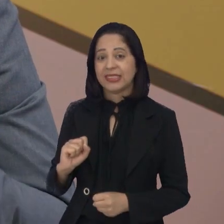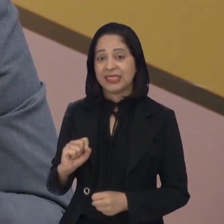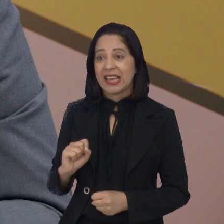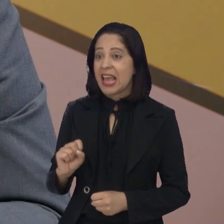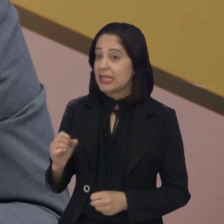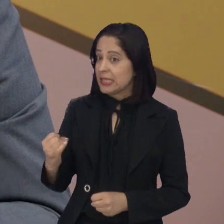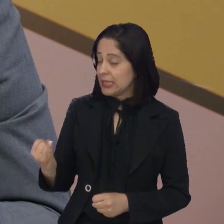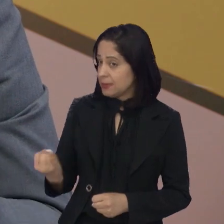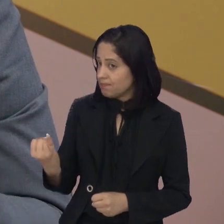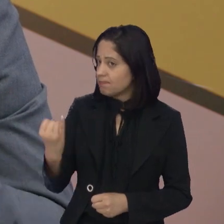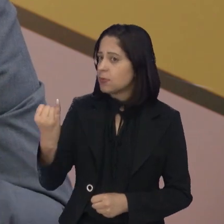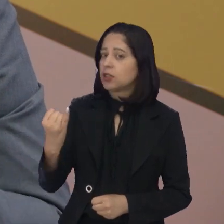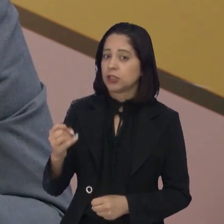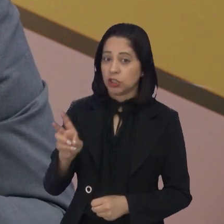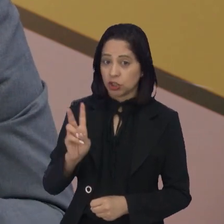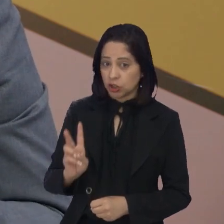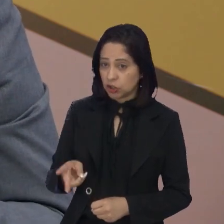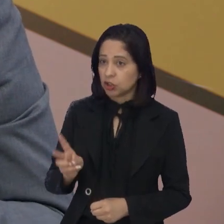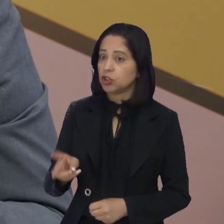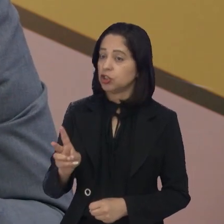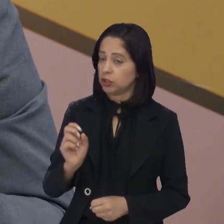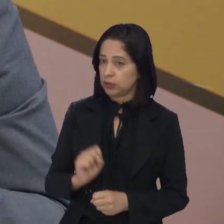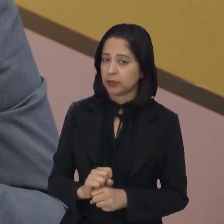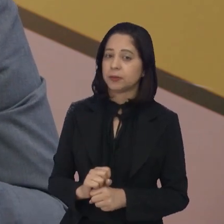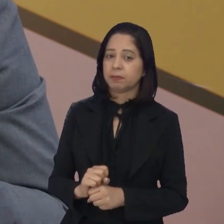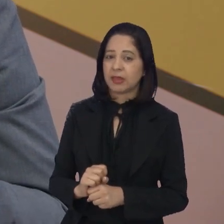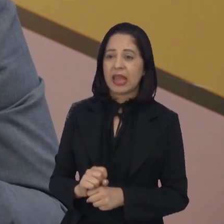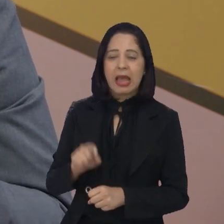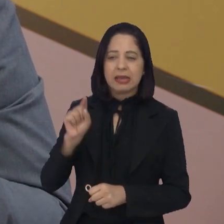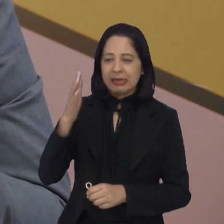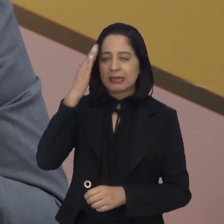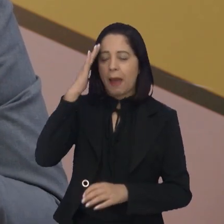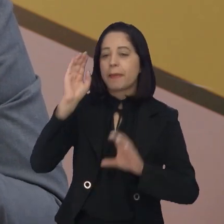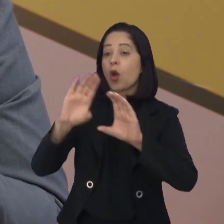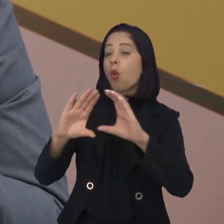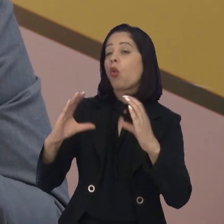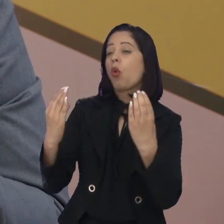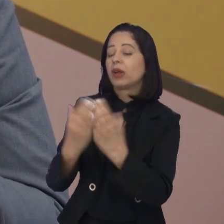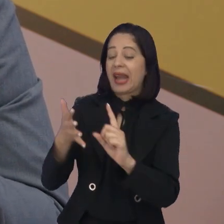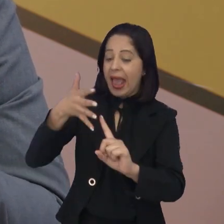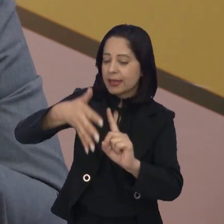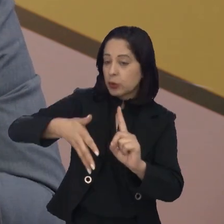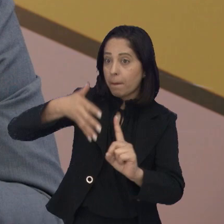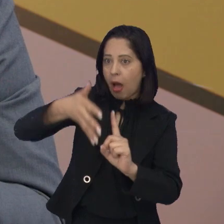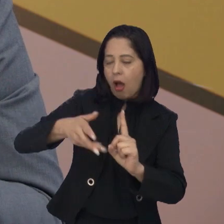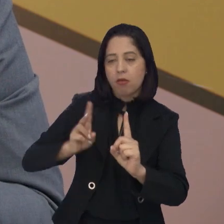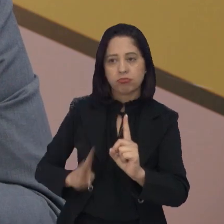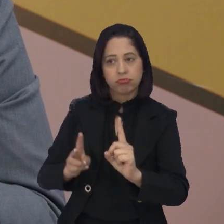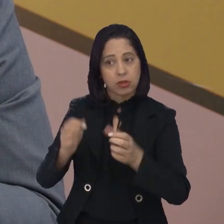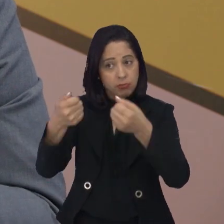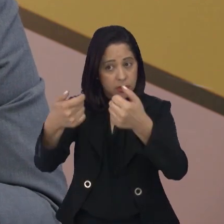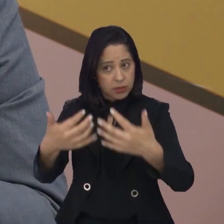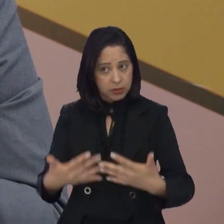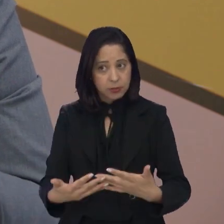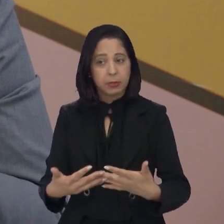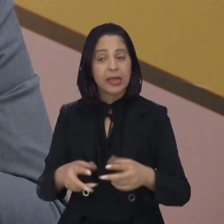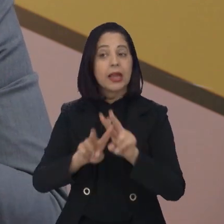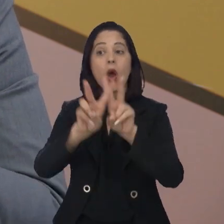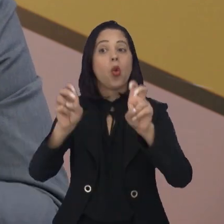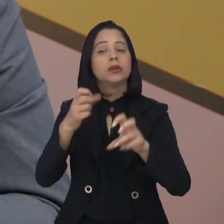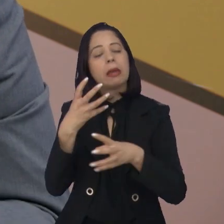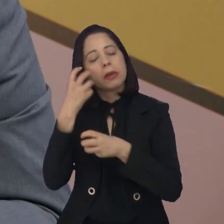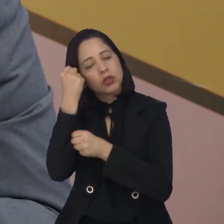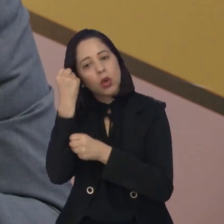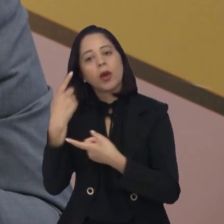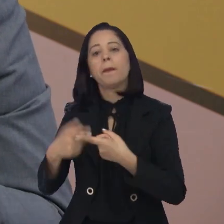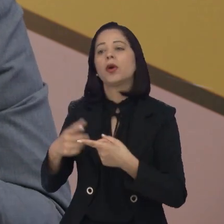vez mais, nos congressos, mais importância, né? Por conta... é no sono que a gente consegue tanto